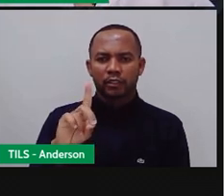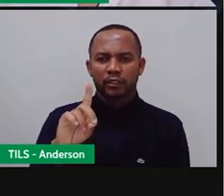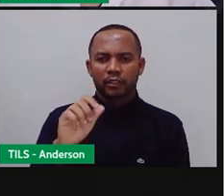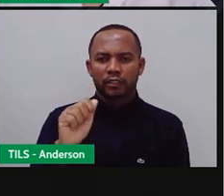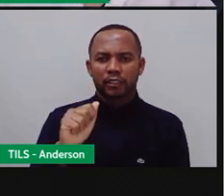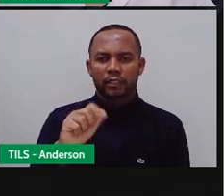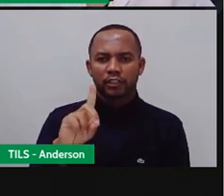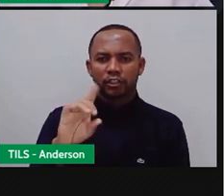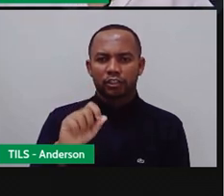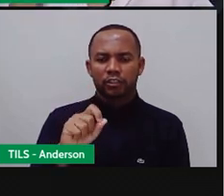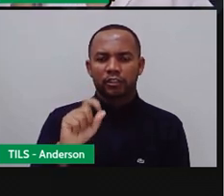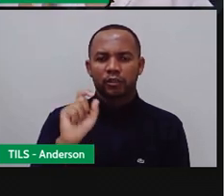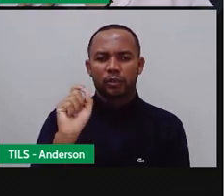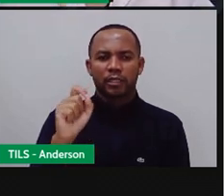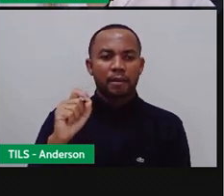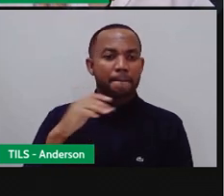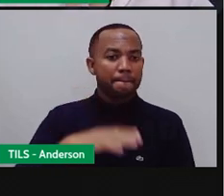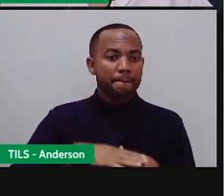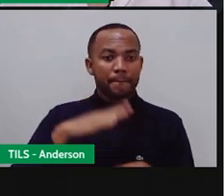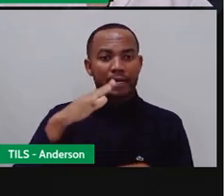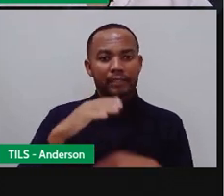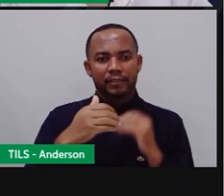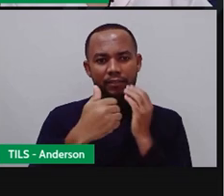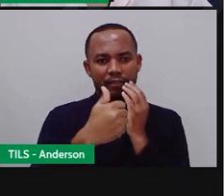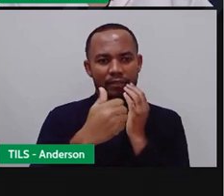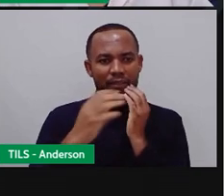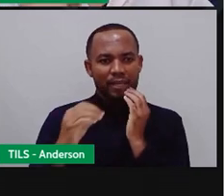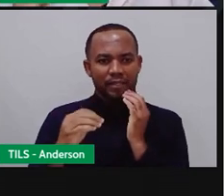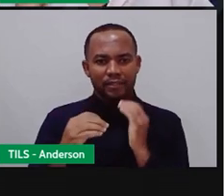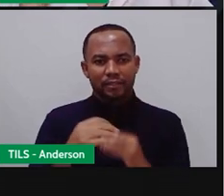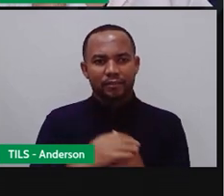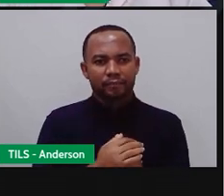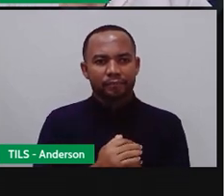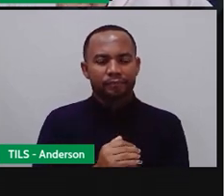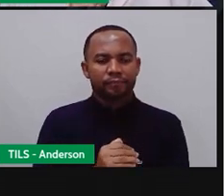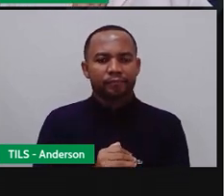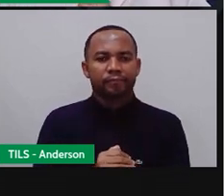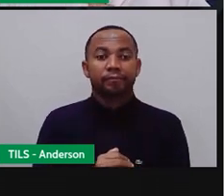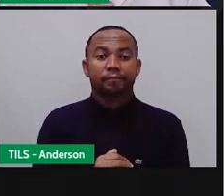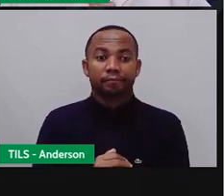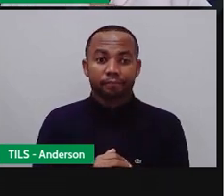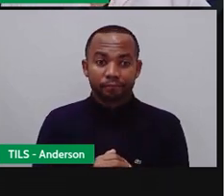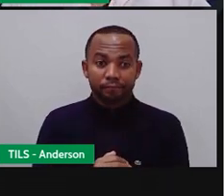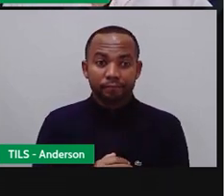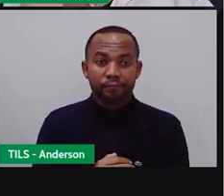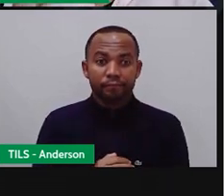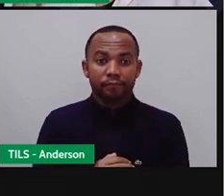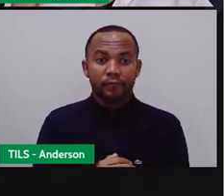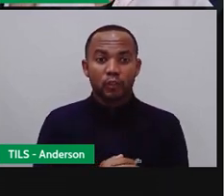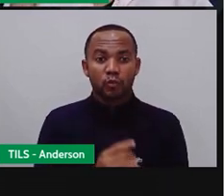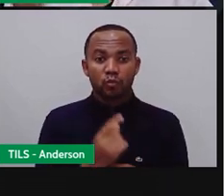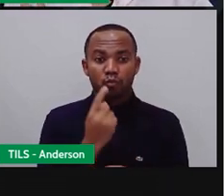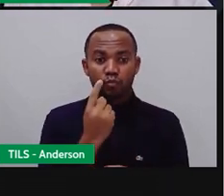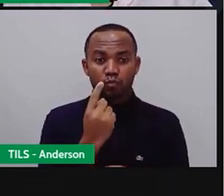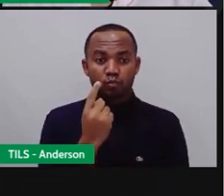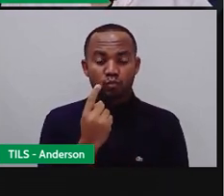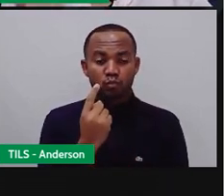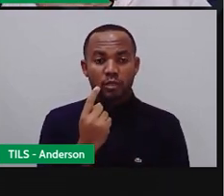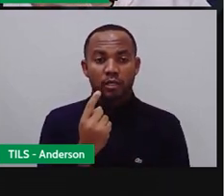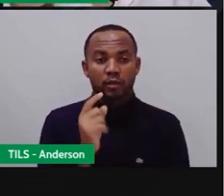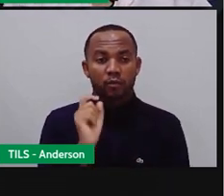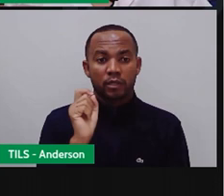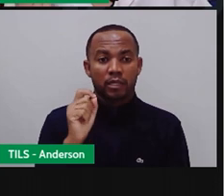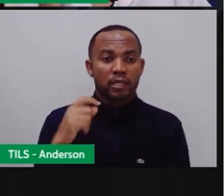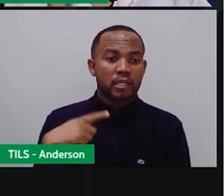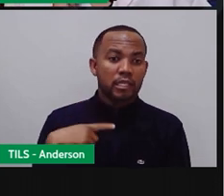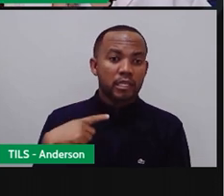dessa cena o 10gr Esse é o que 10 unidades uma centena